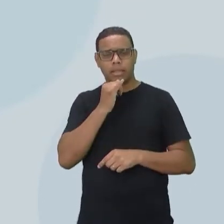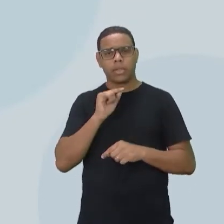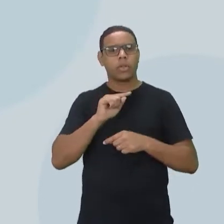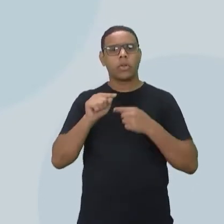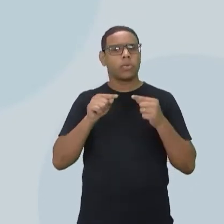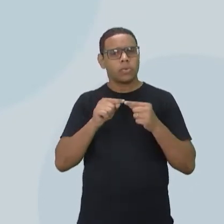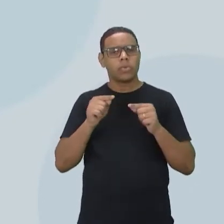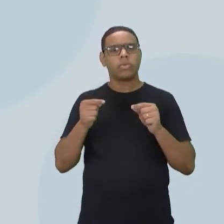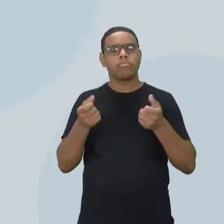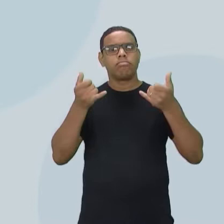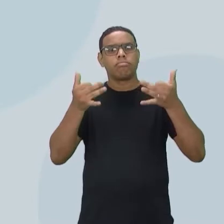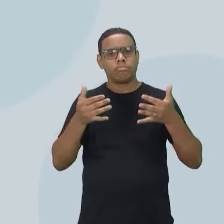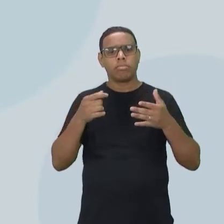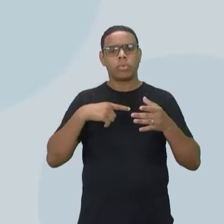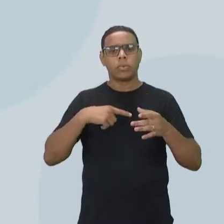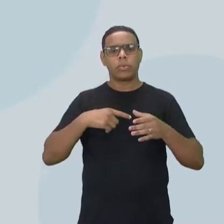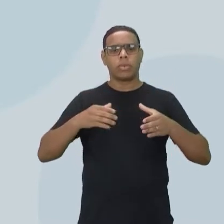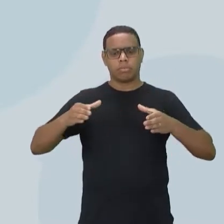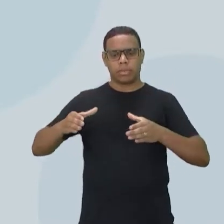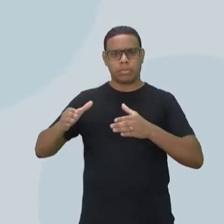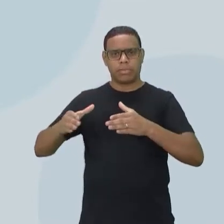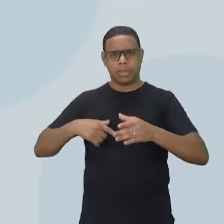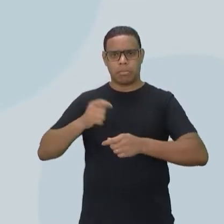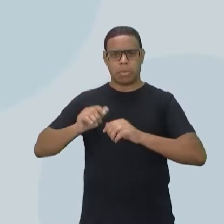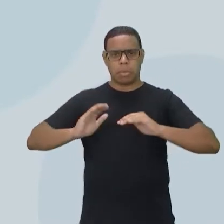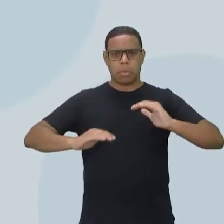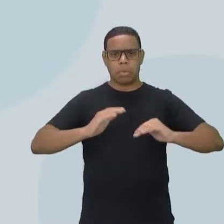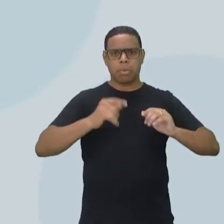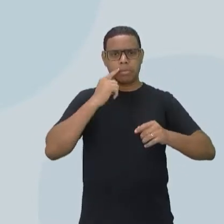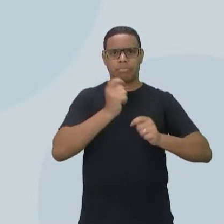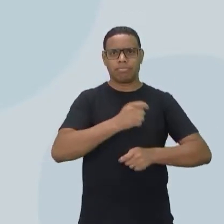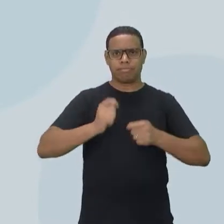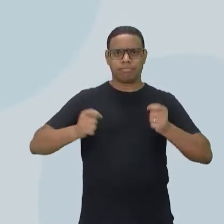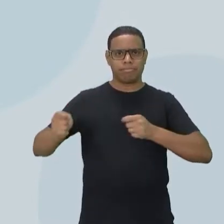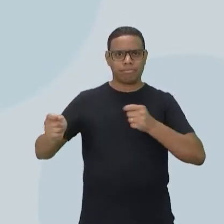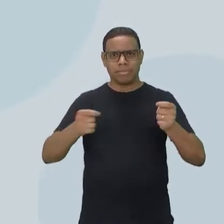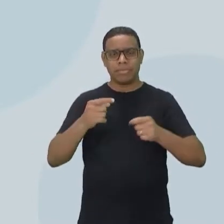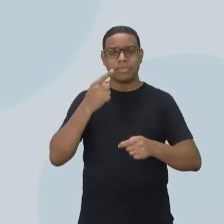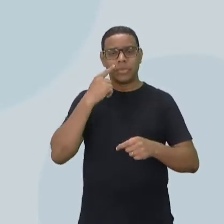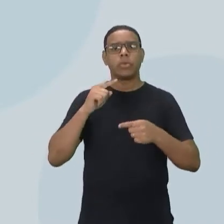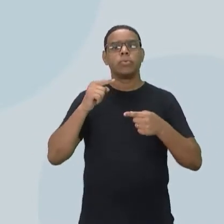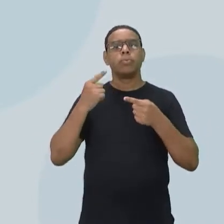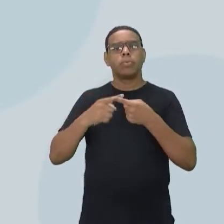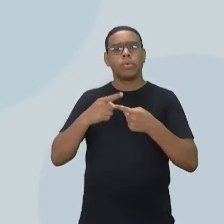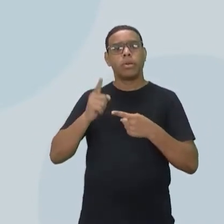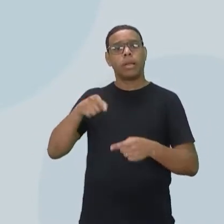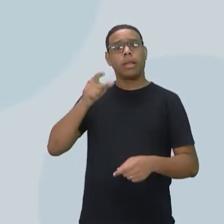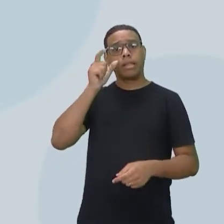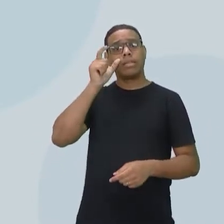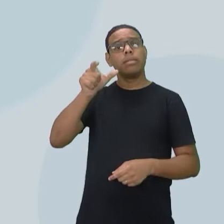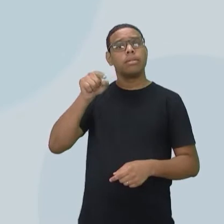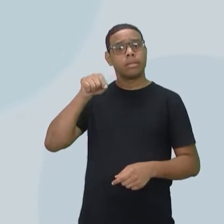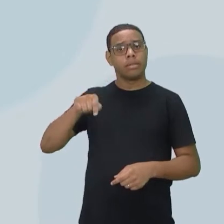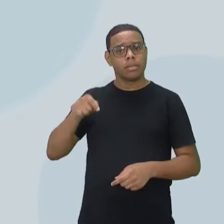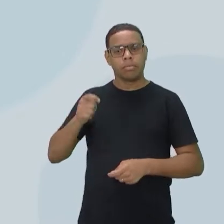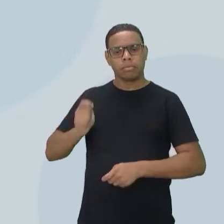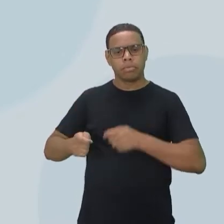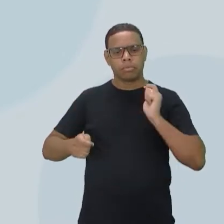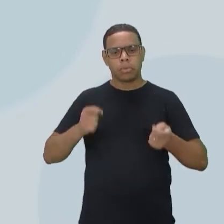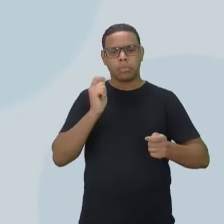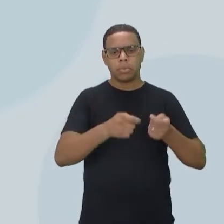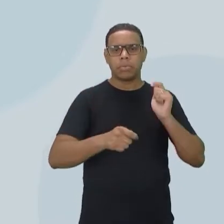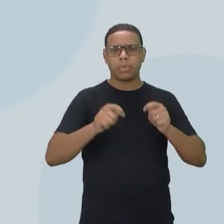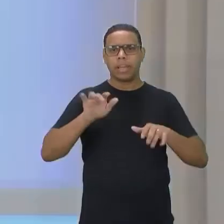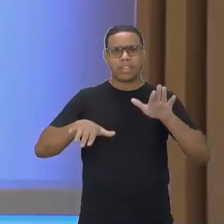ideia foi trazer esse tambor, esse monte de tambor aí, porque ele é um instrumento muito interessante, né? Muito. Nem